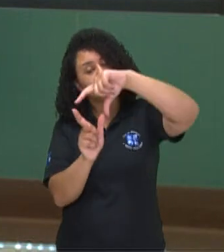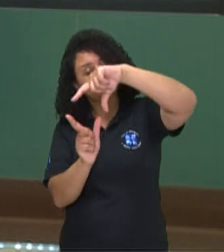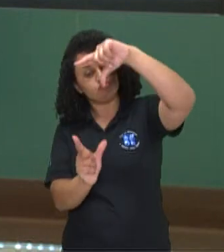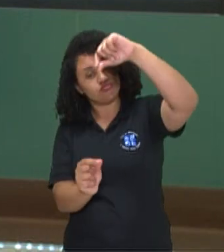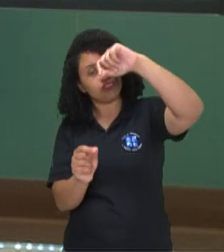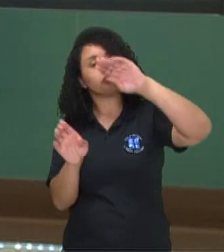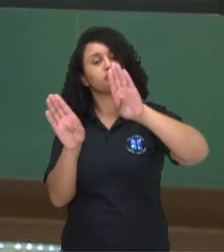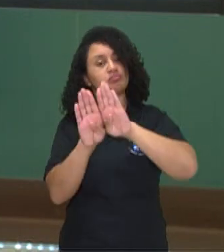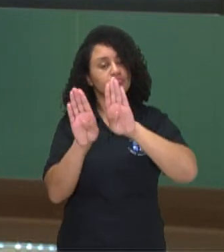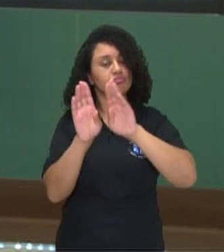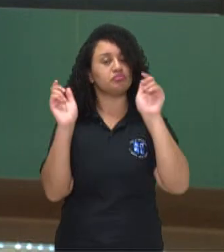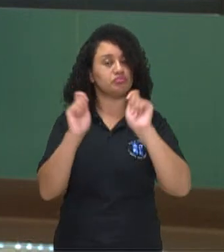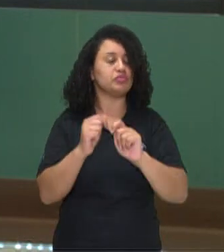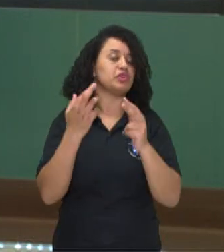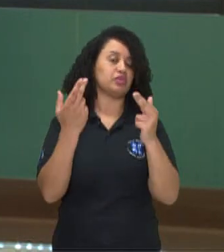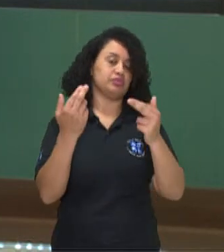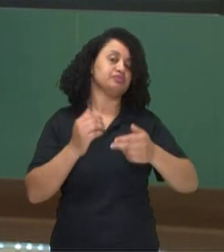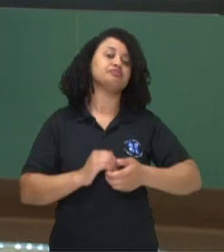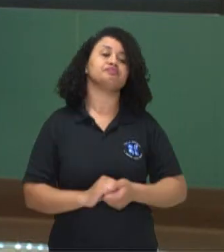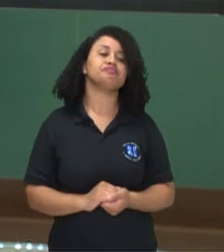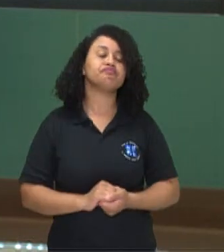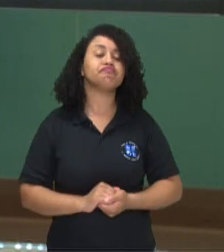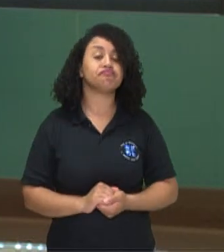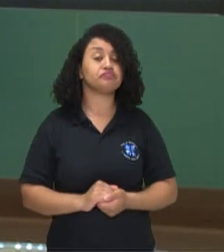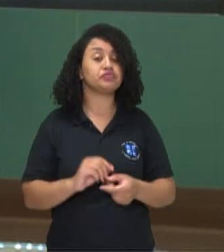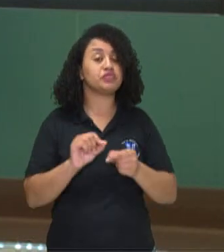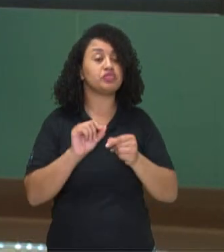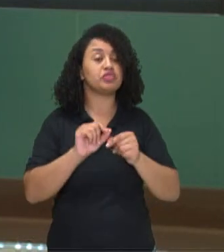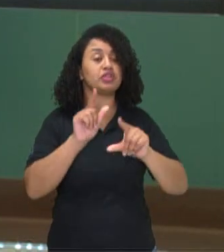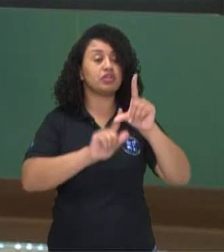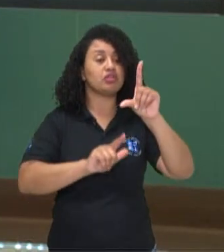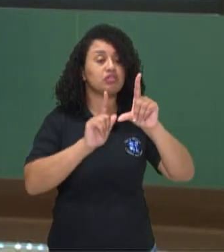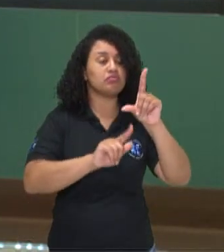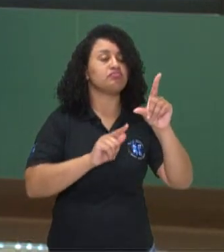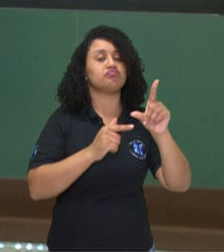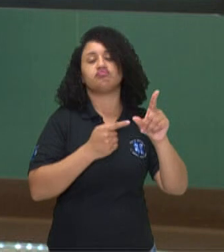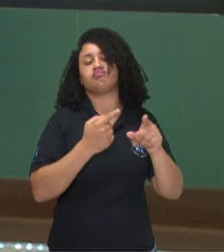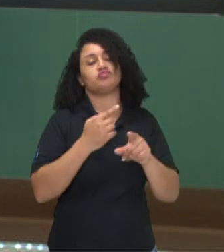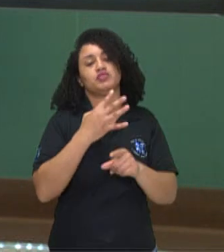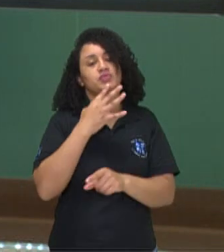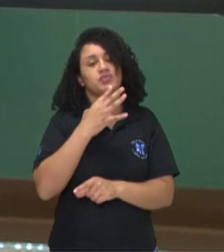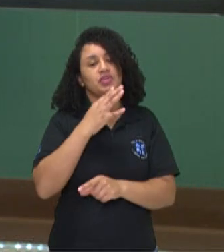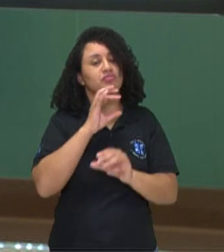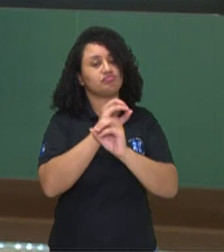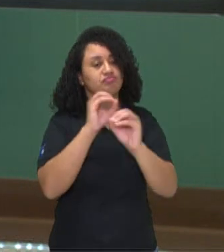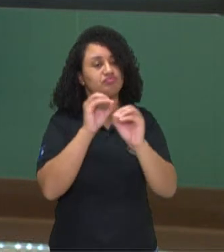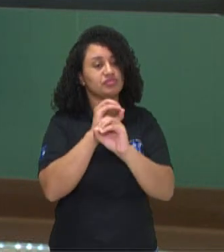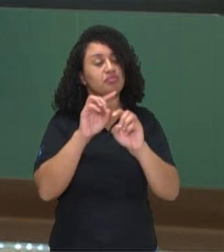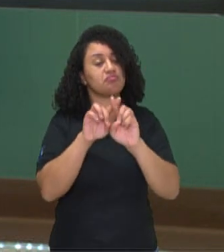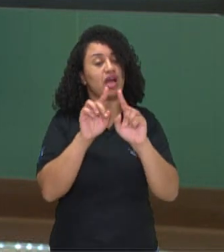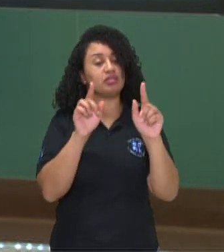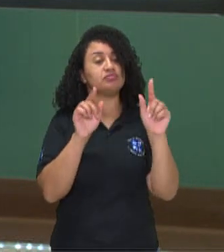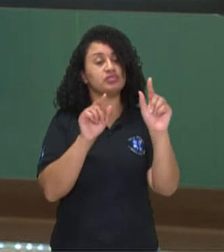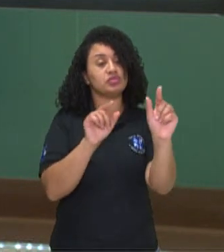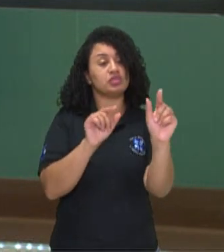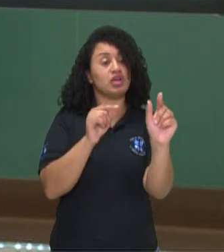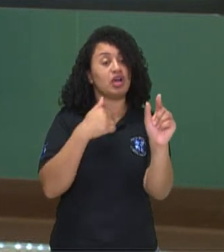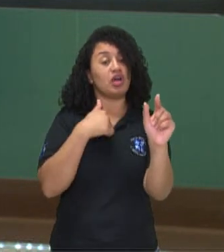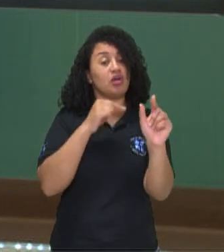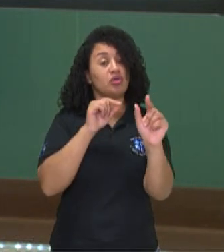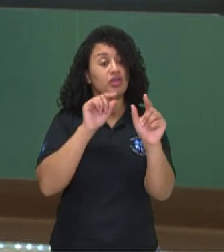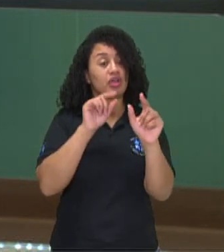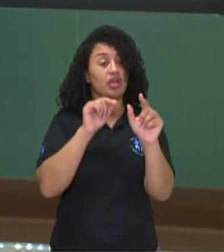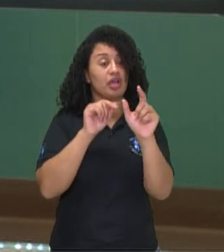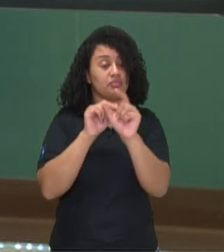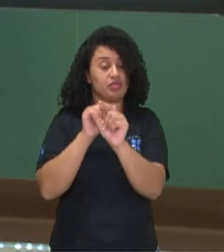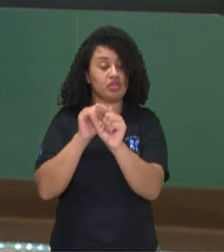vertical, da mesma coisa, tá bom? E você vai usar as letras agora, você não conhece nenhuma das medidas, mas a menor é o quádruplo da